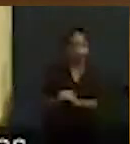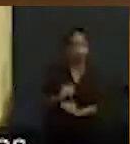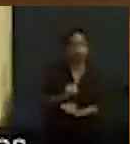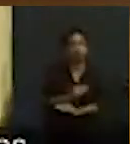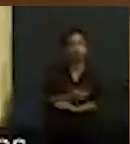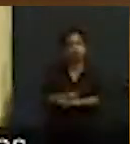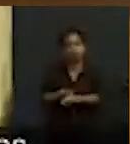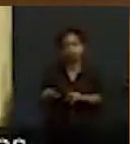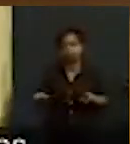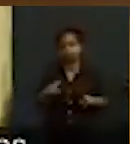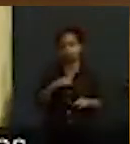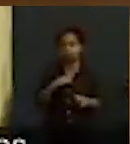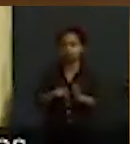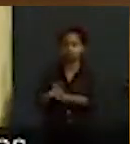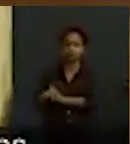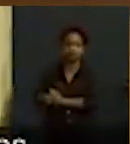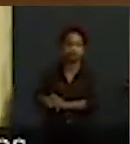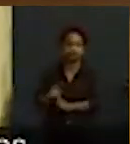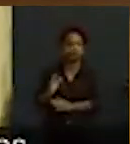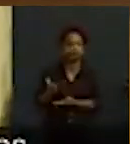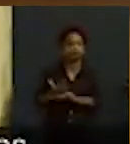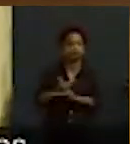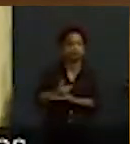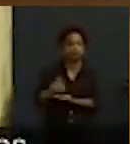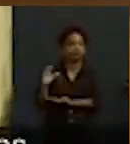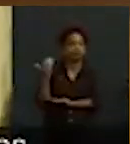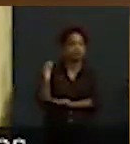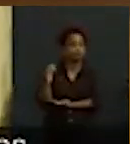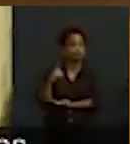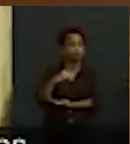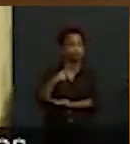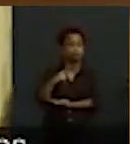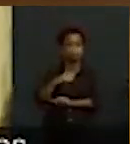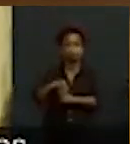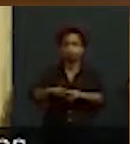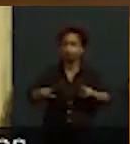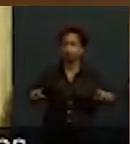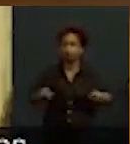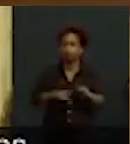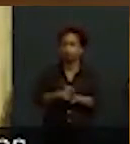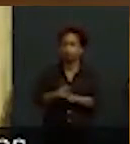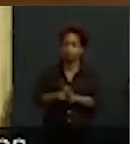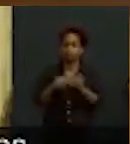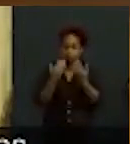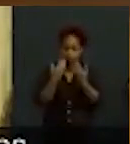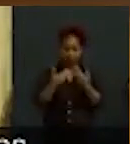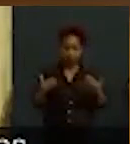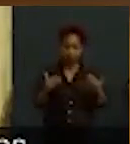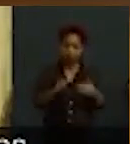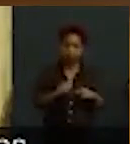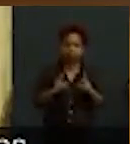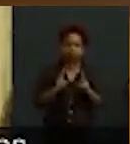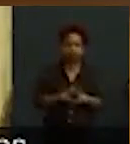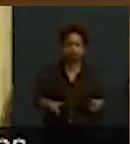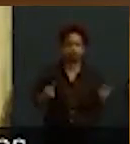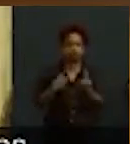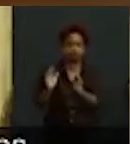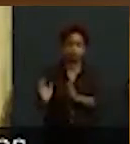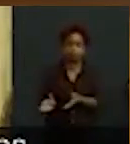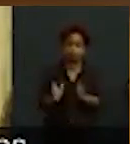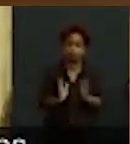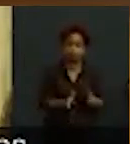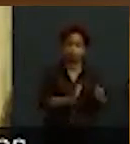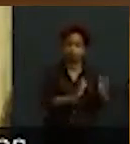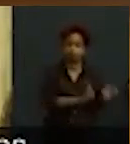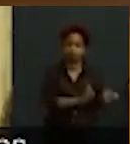dados que buscam produzir e disseminar evidências de pesquisa para aumentar a visão sistêmica